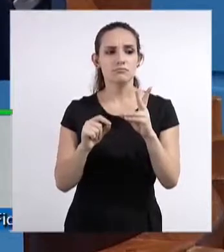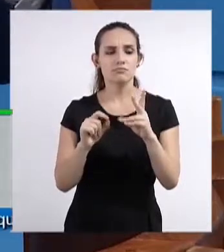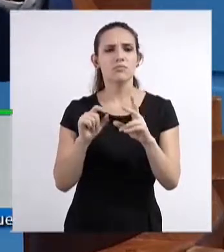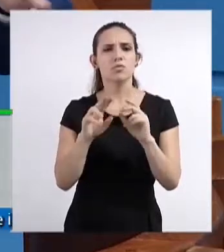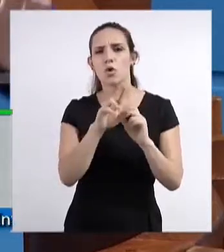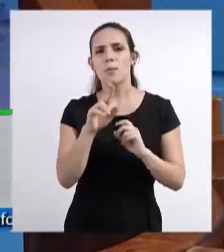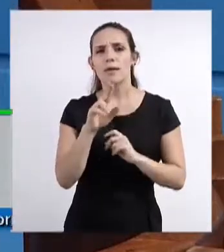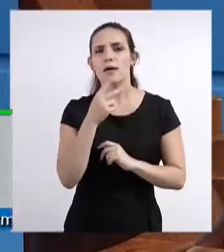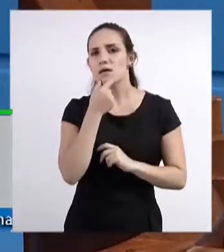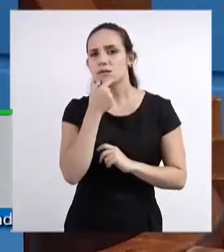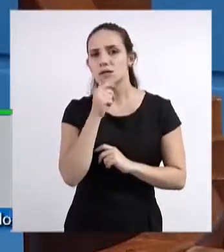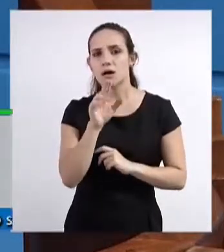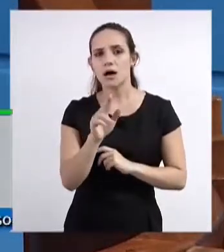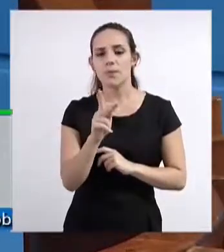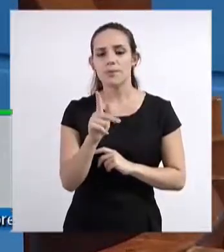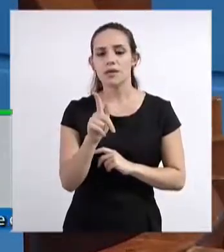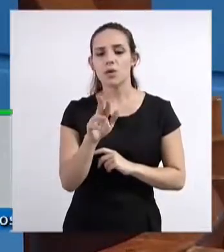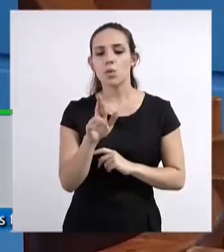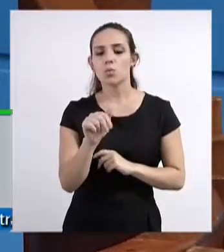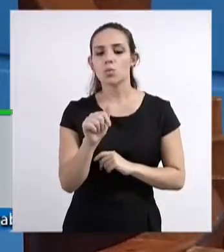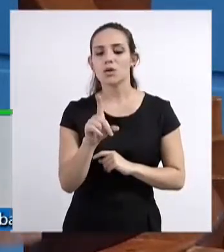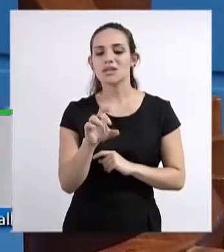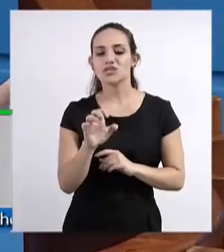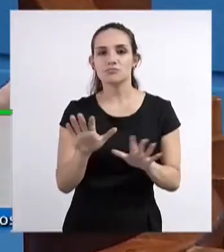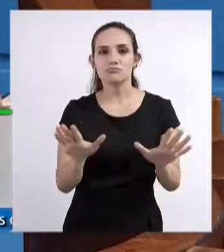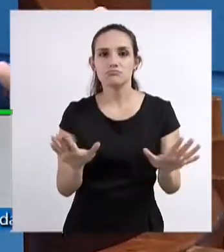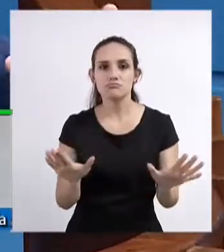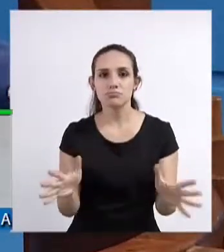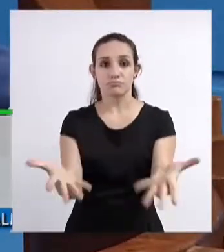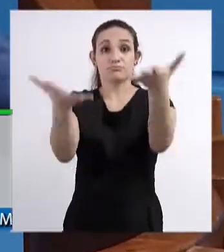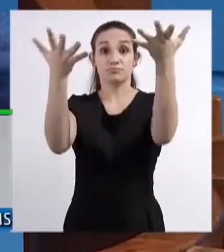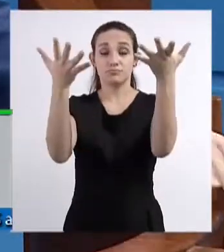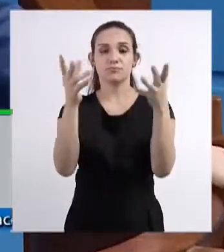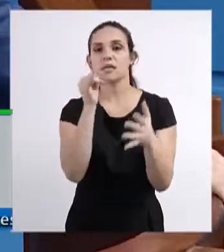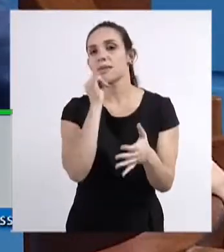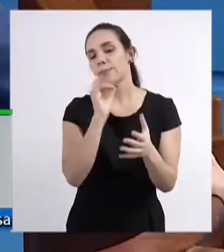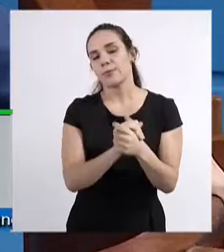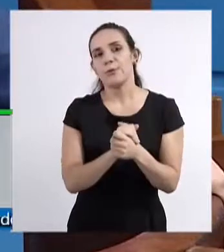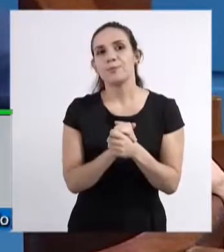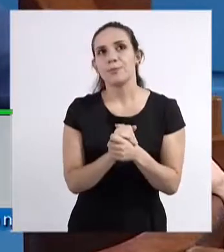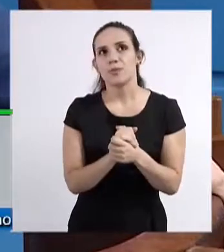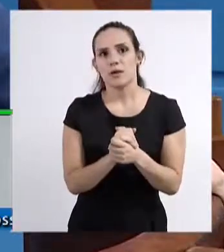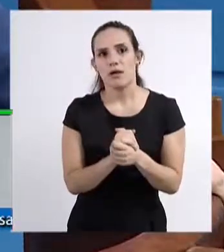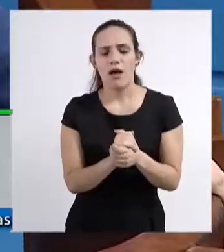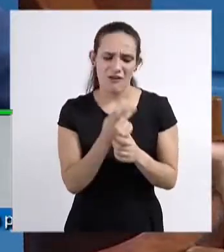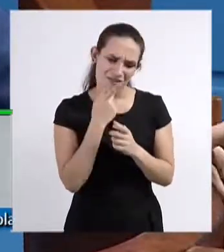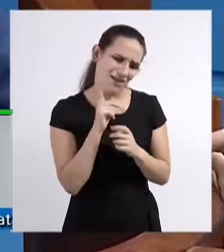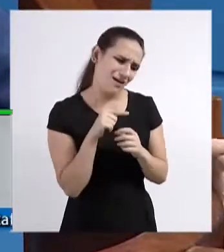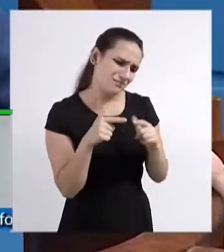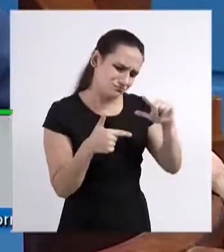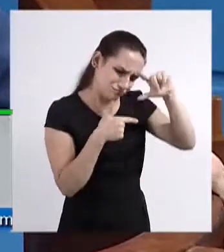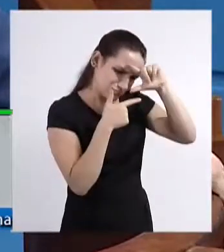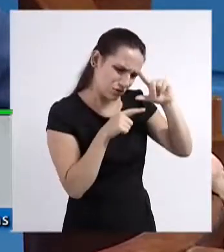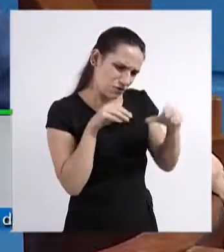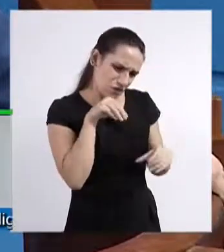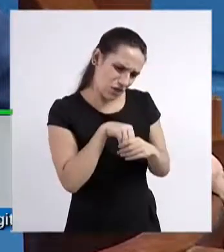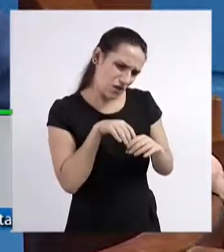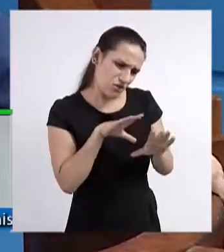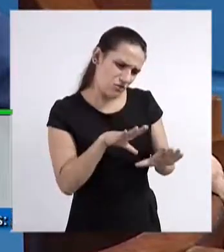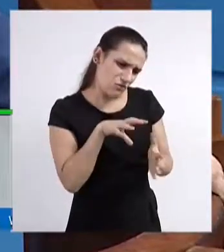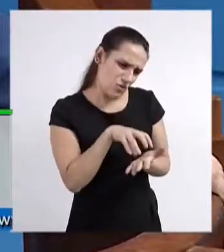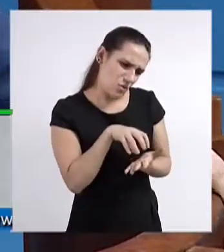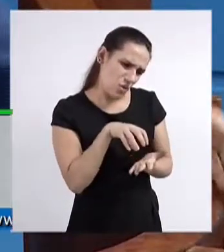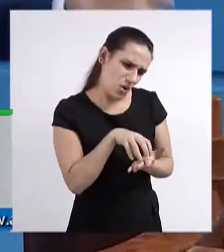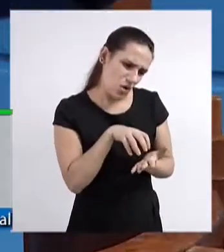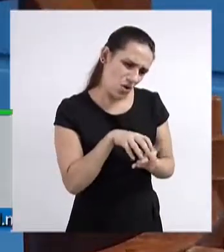upgrade. E ao invés de condicionarmos os indígenas em aldeias